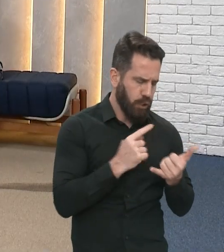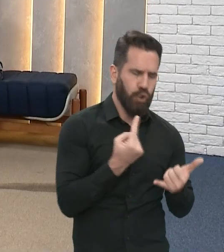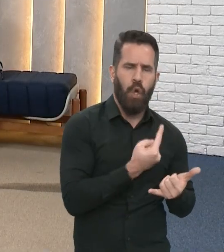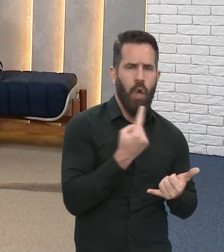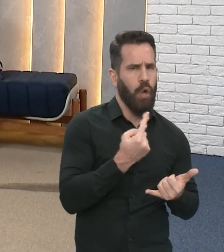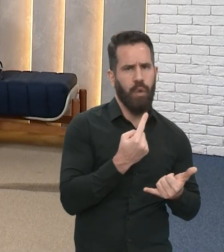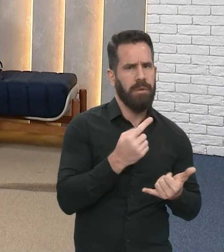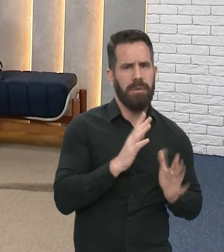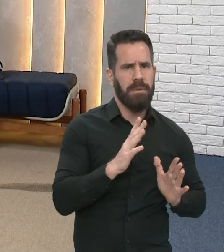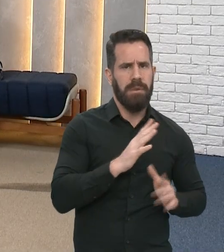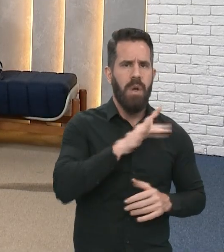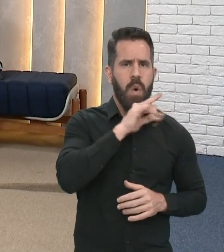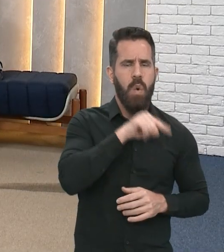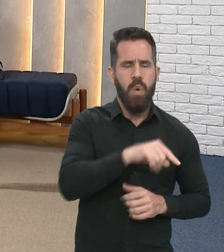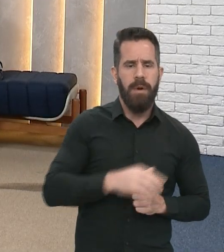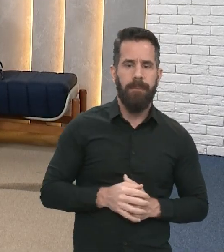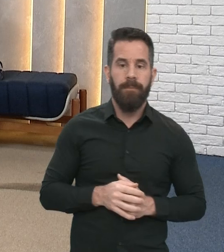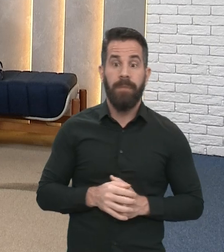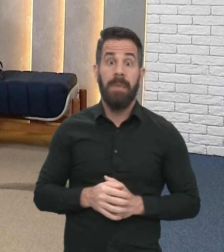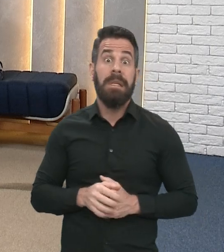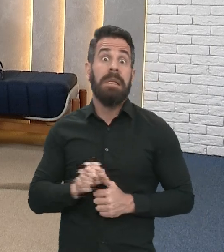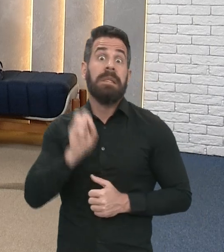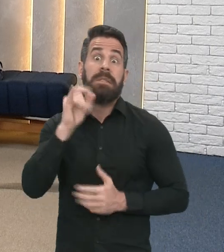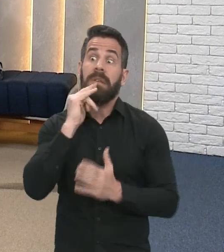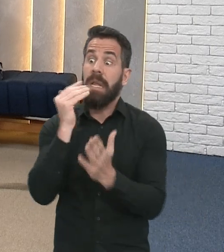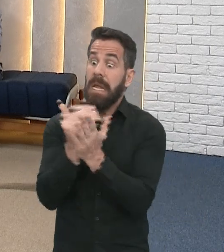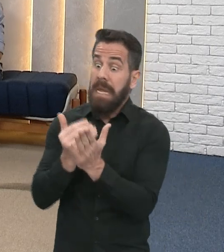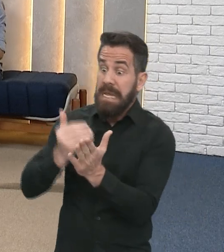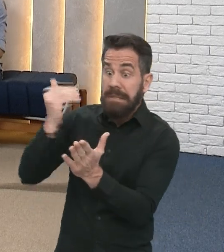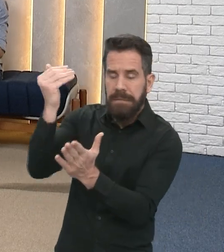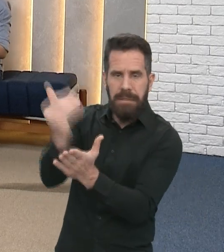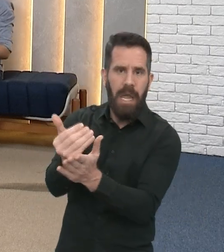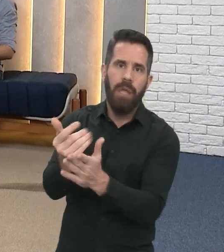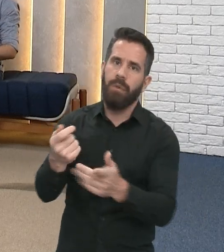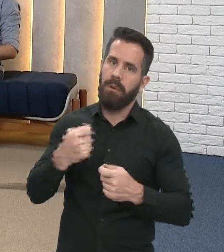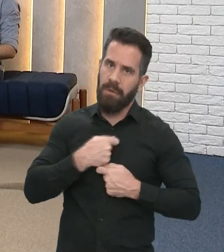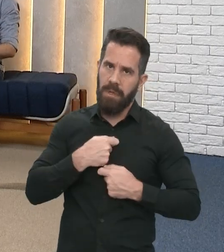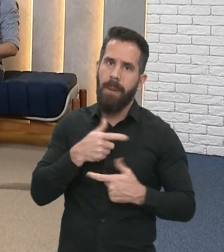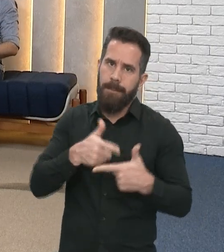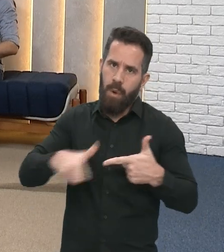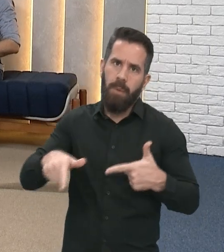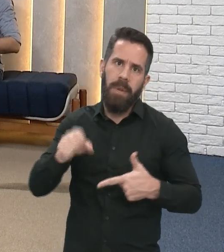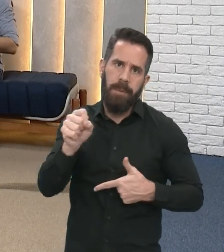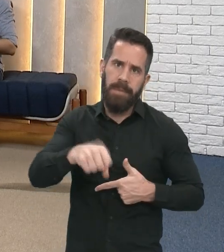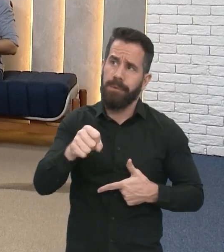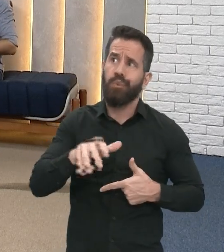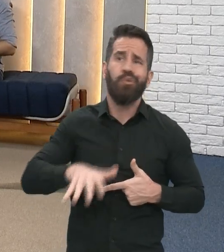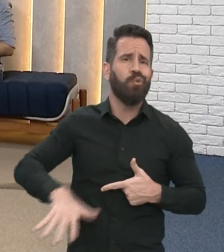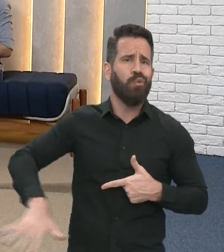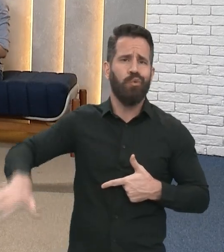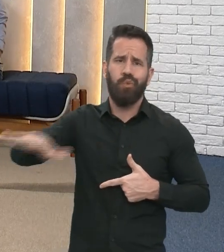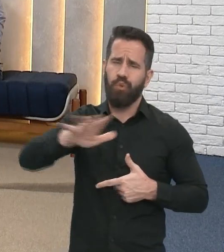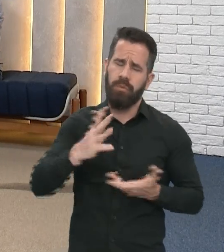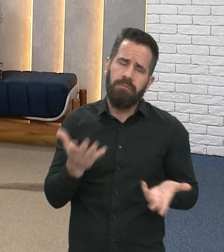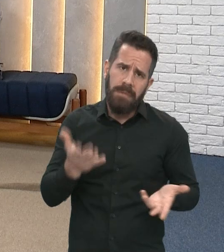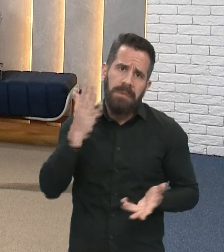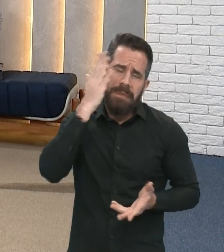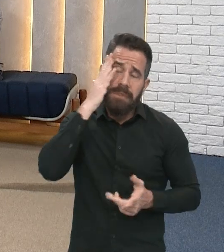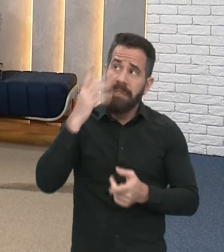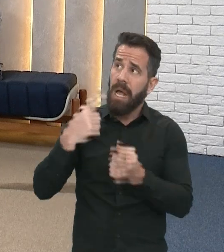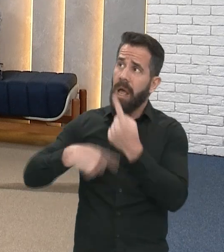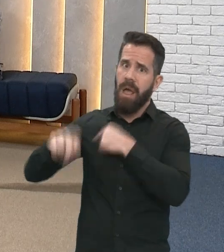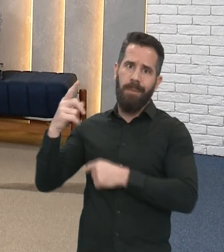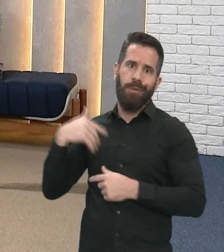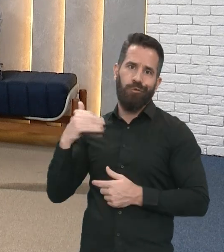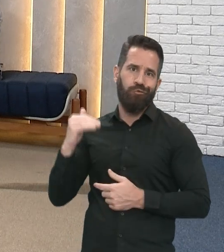que vem em excesso vai ser um problema e todo excesso revela uma falta. A gente sabe que, assim, pelo menos a minha geração, que é